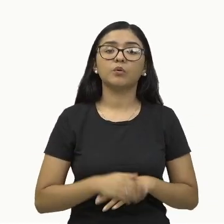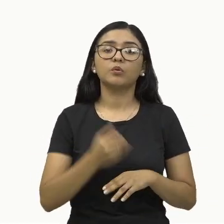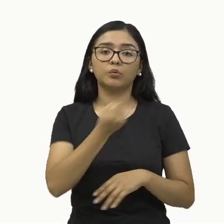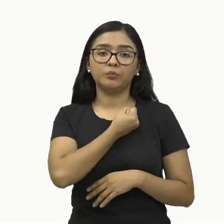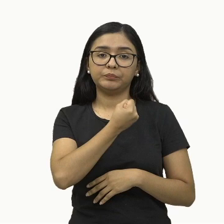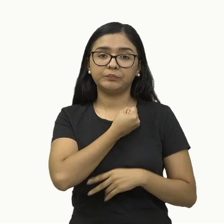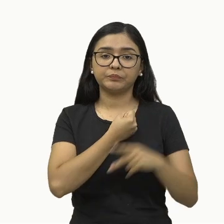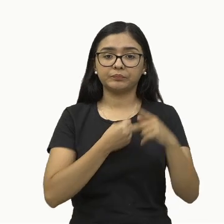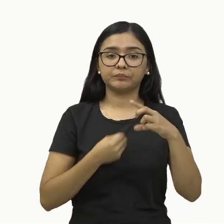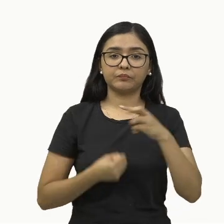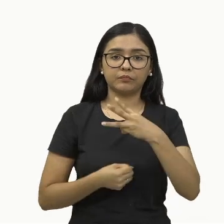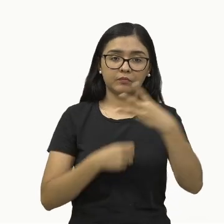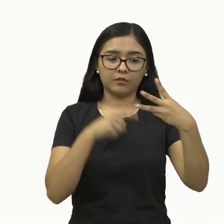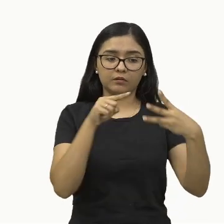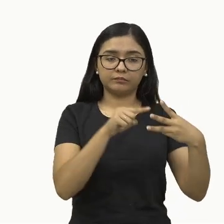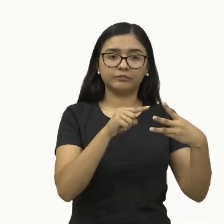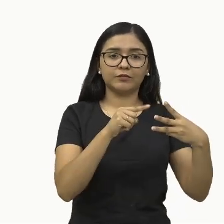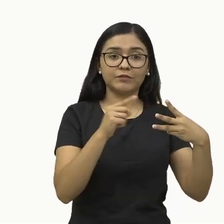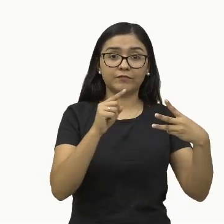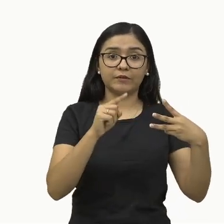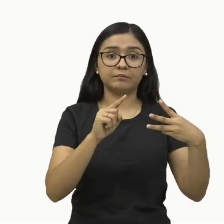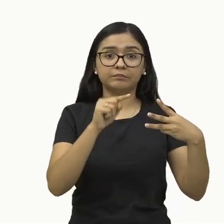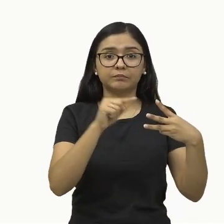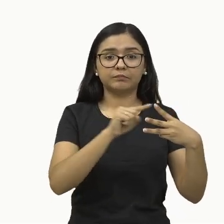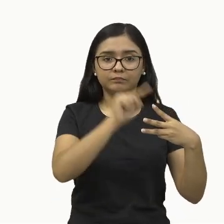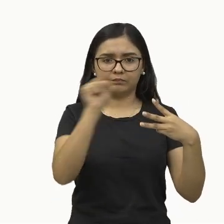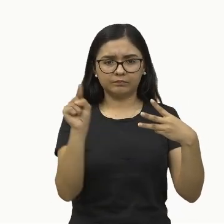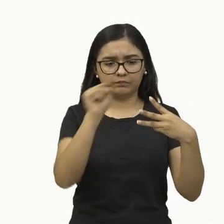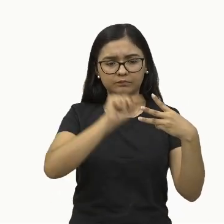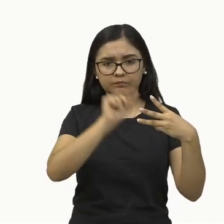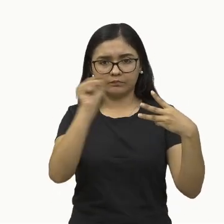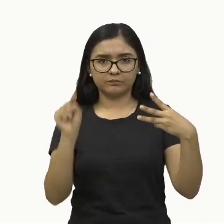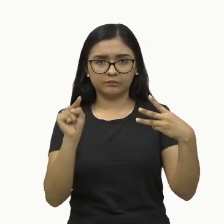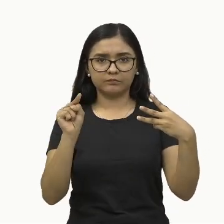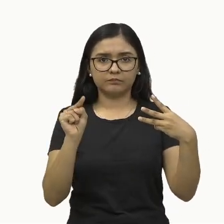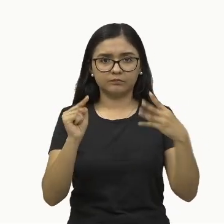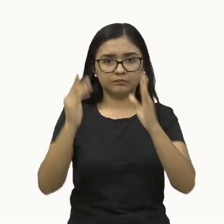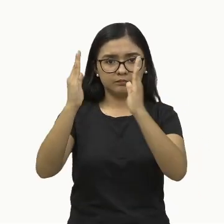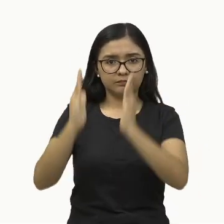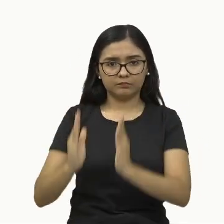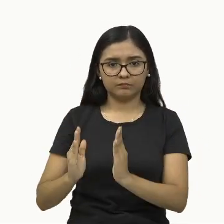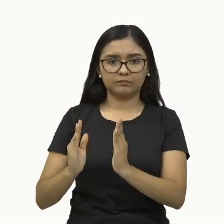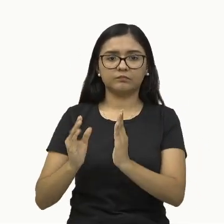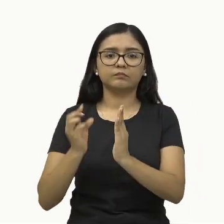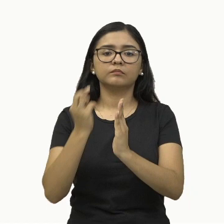com todos os elementos que estão dentro dessa matriz.